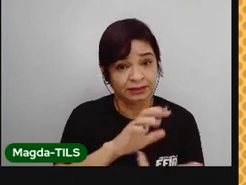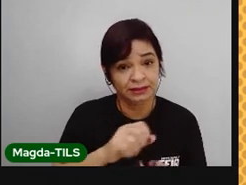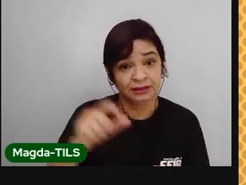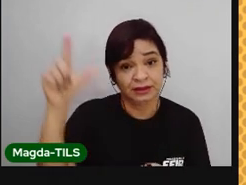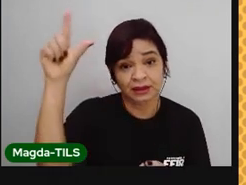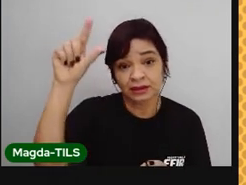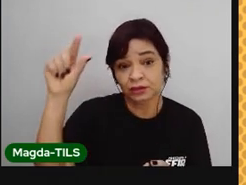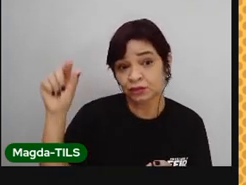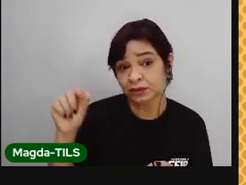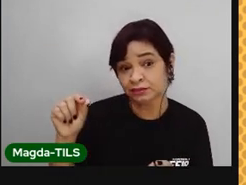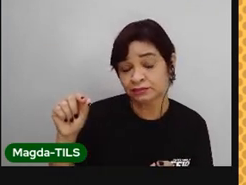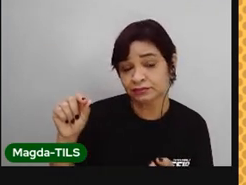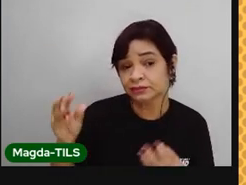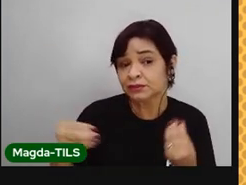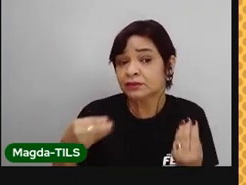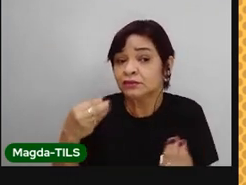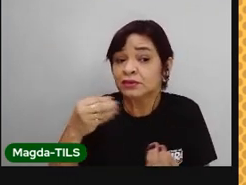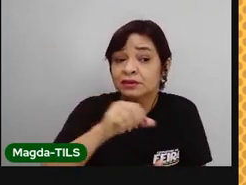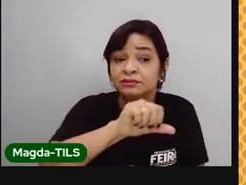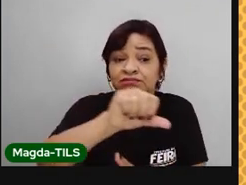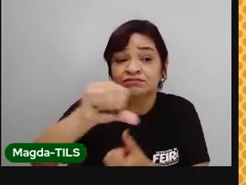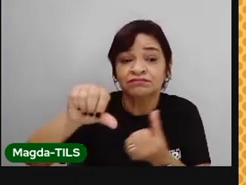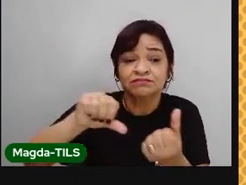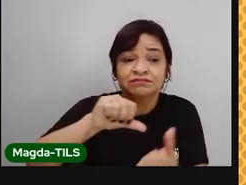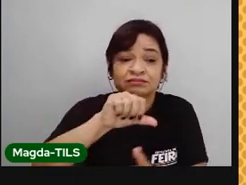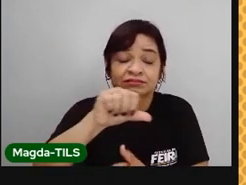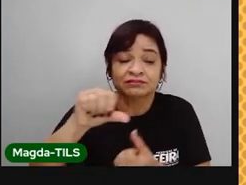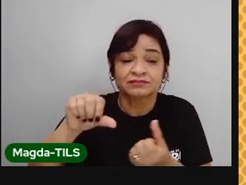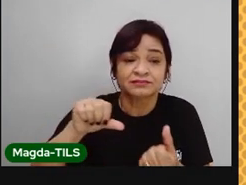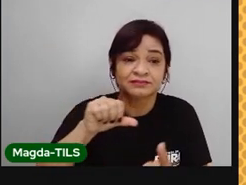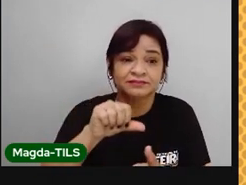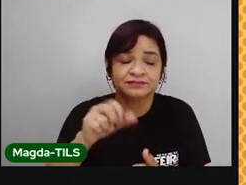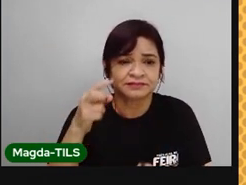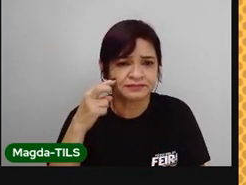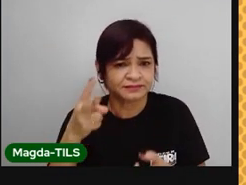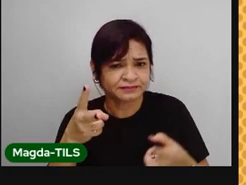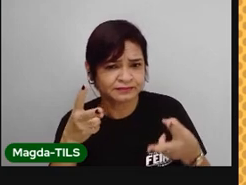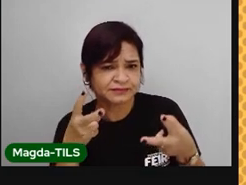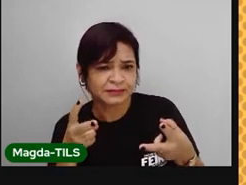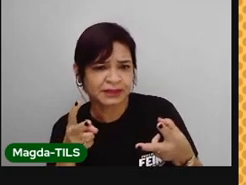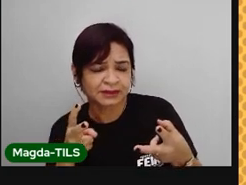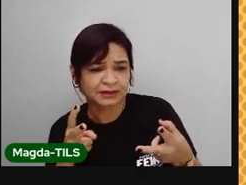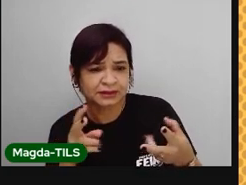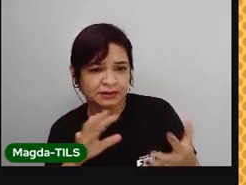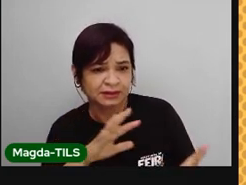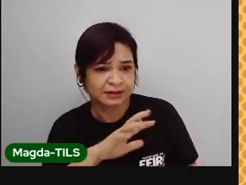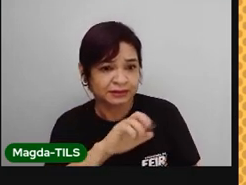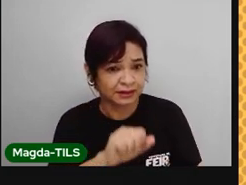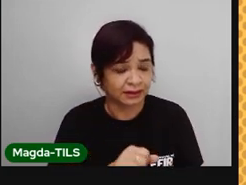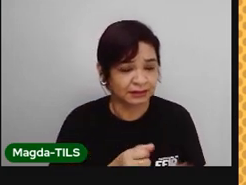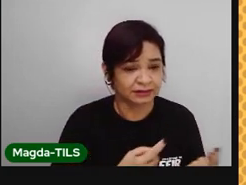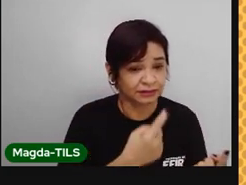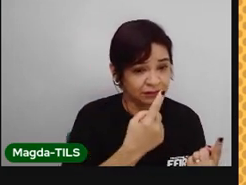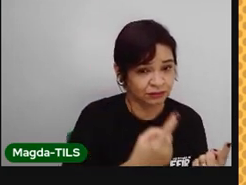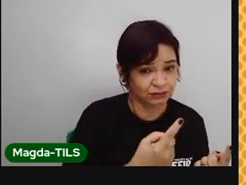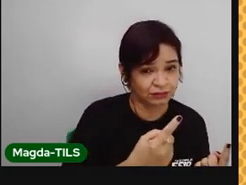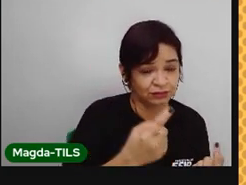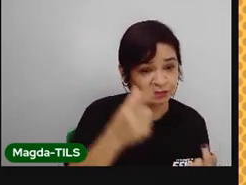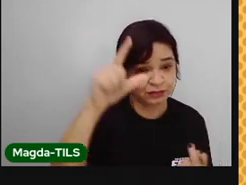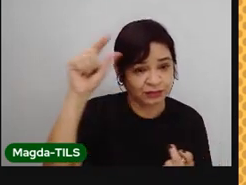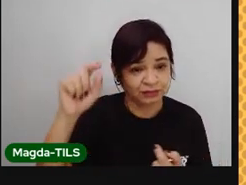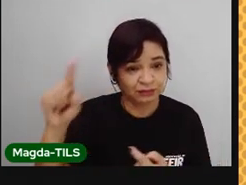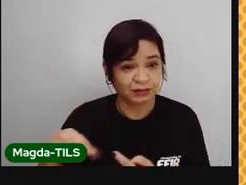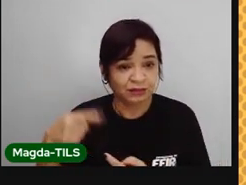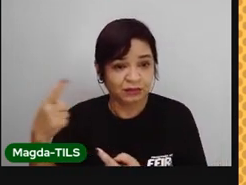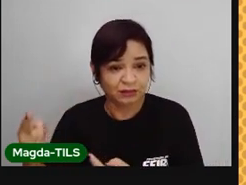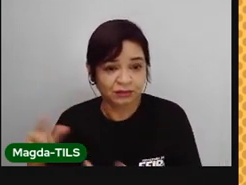Terra, a Lua e seus respectivos movimentos, que a gente vai ver que a Terra faz movimentos específicos, a Lua também faz alguns